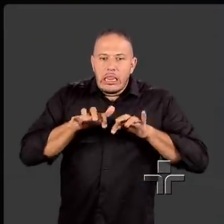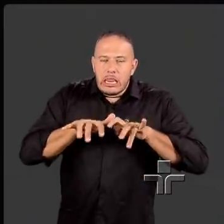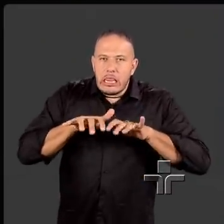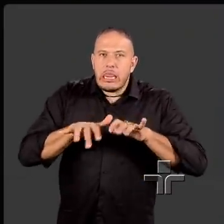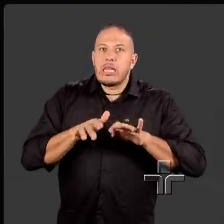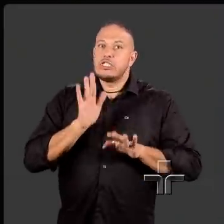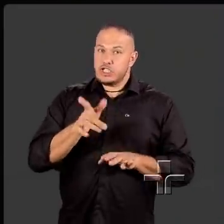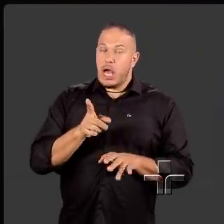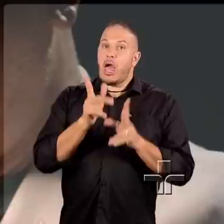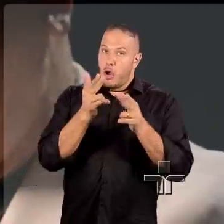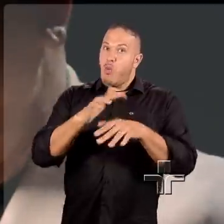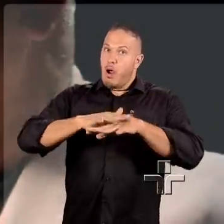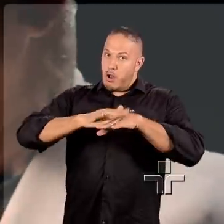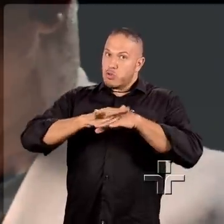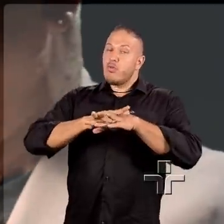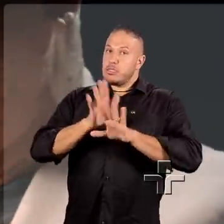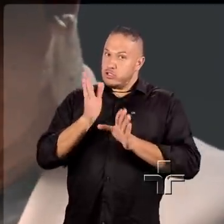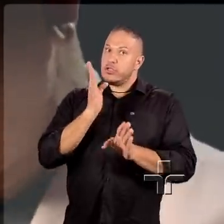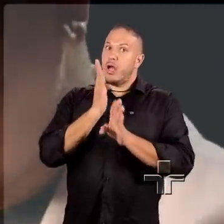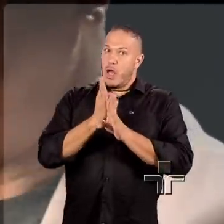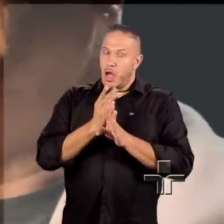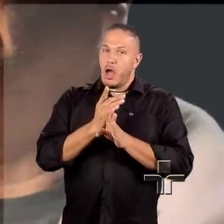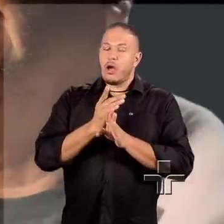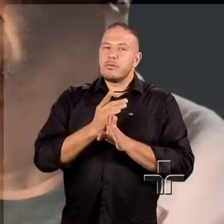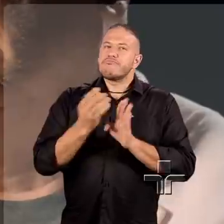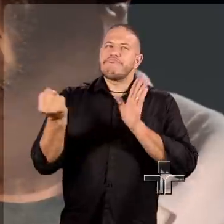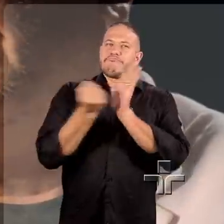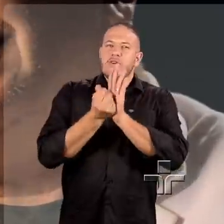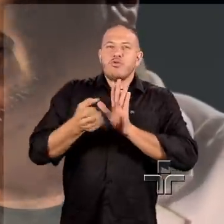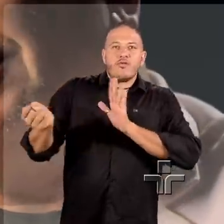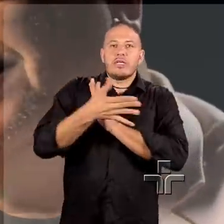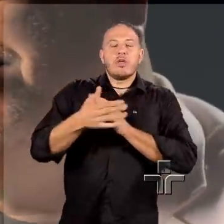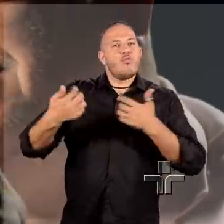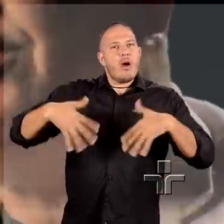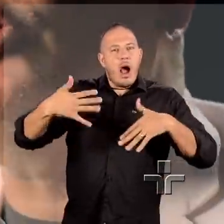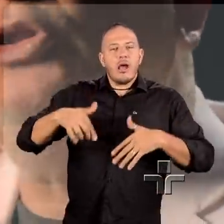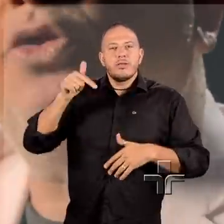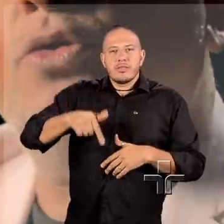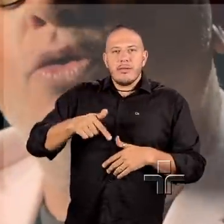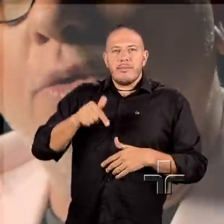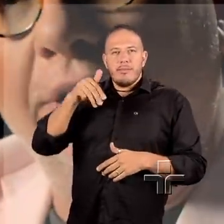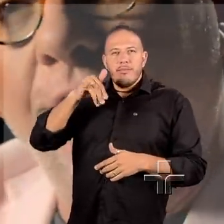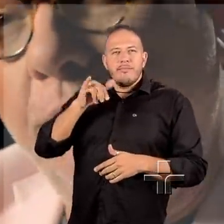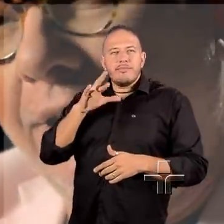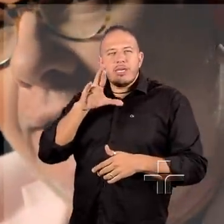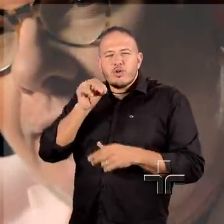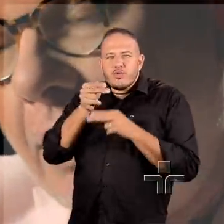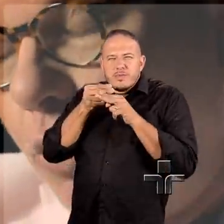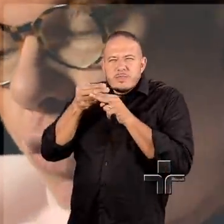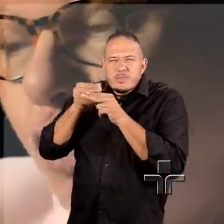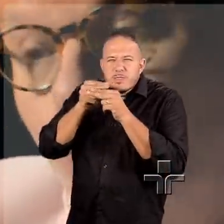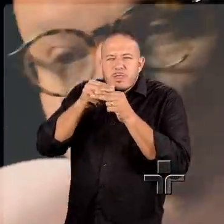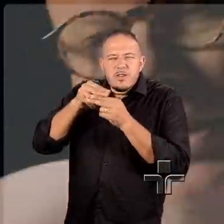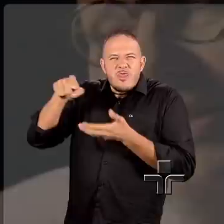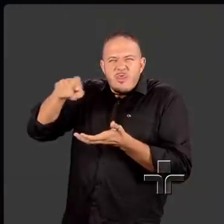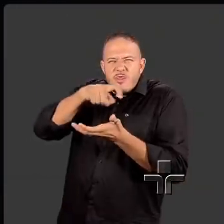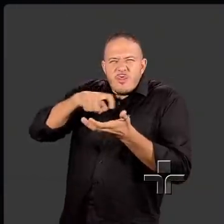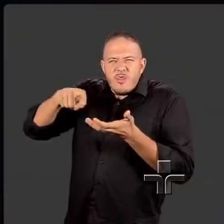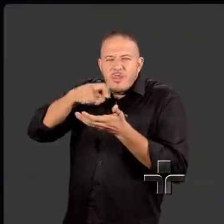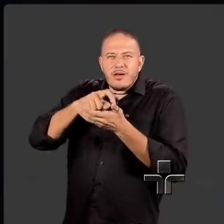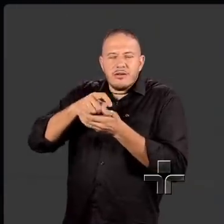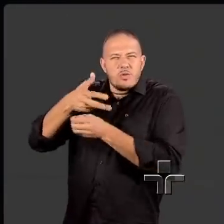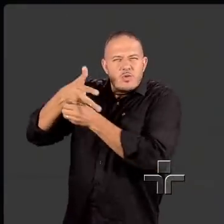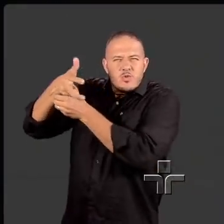já é diagnosticado. Tem uma inovação marcante neste ano, que são as microestruturas. Vimos ali os drones,